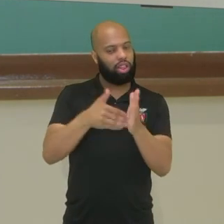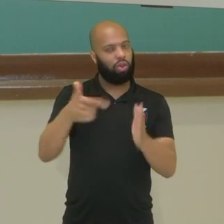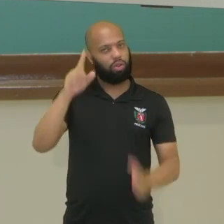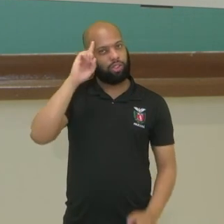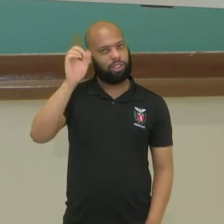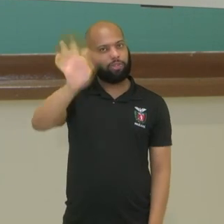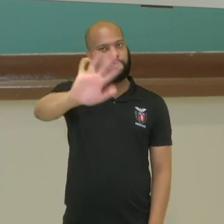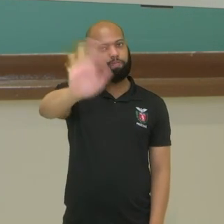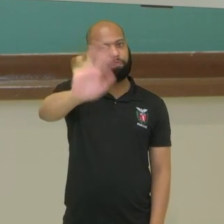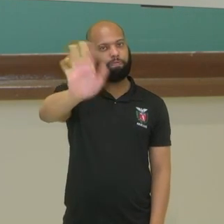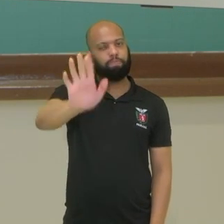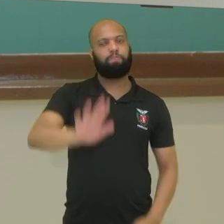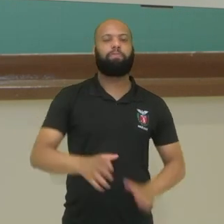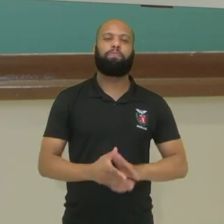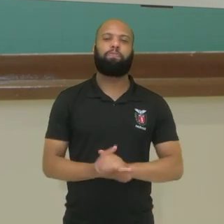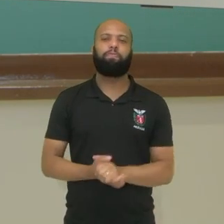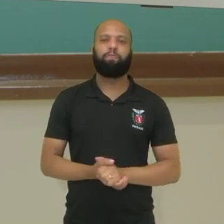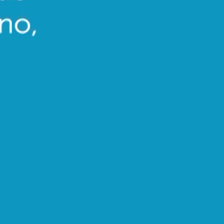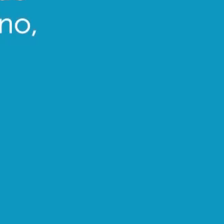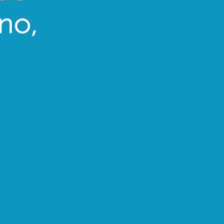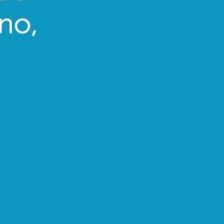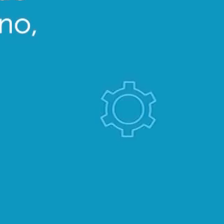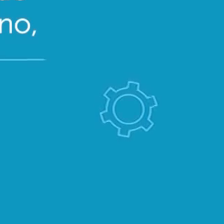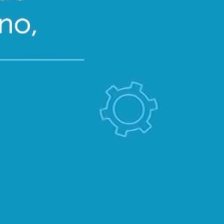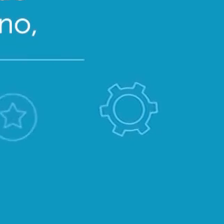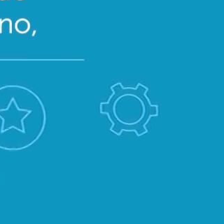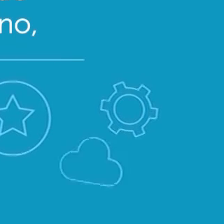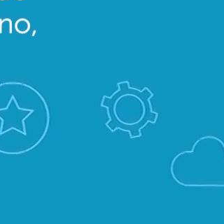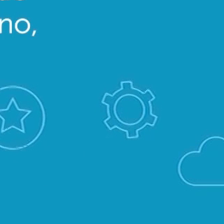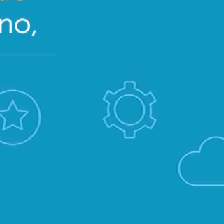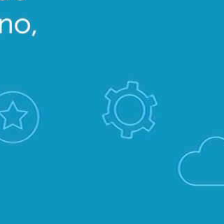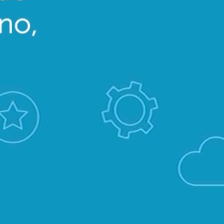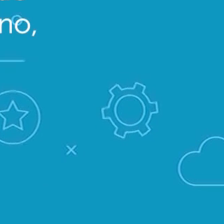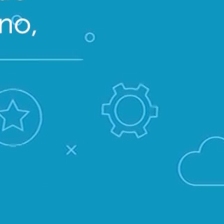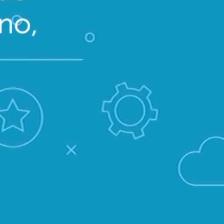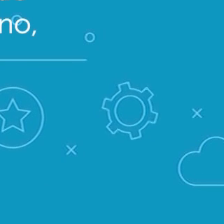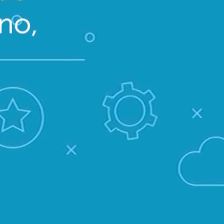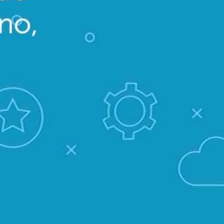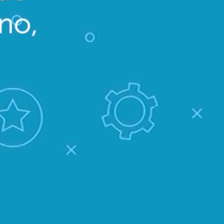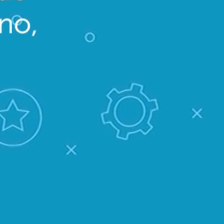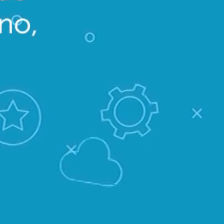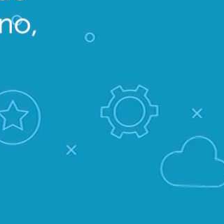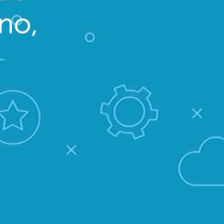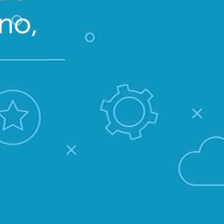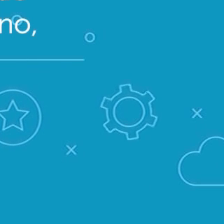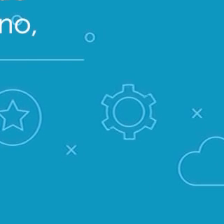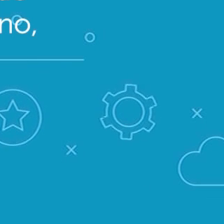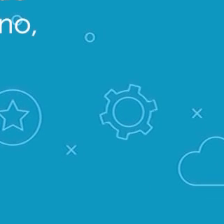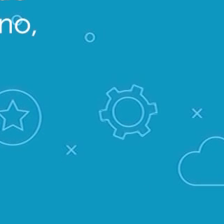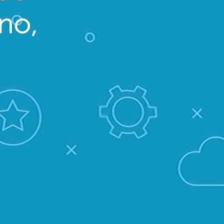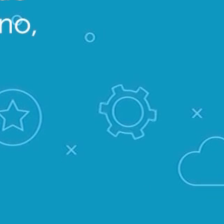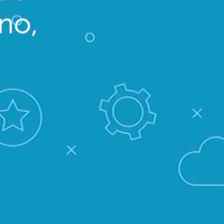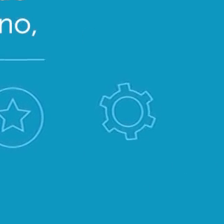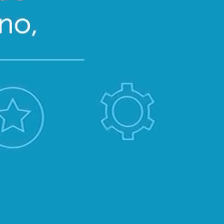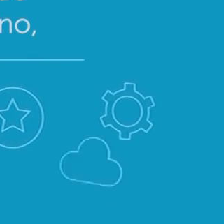próxima. Tchau, tchau, pessoal.